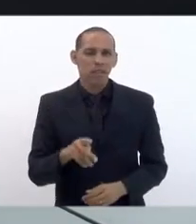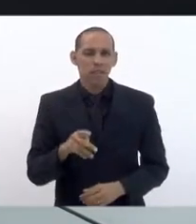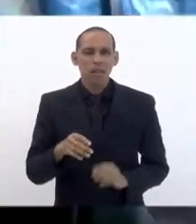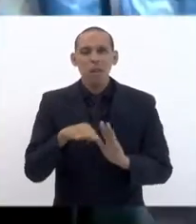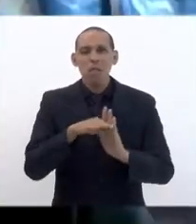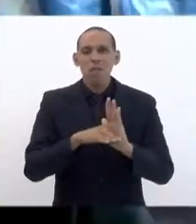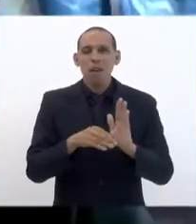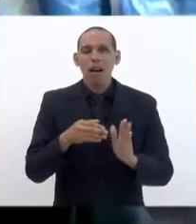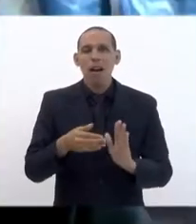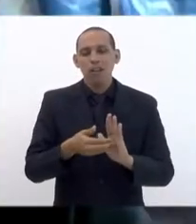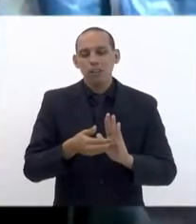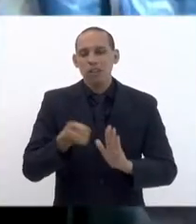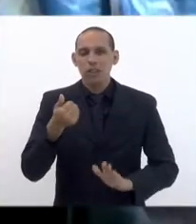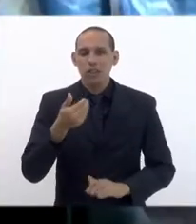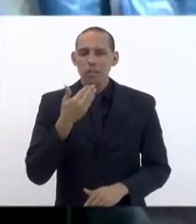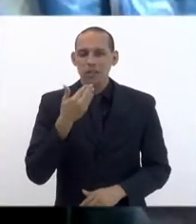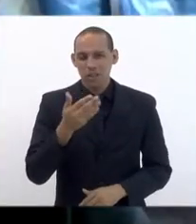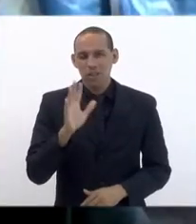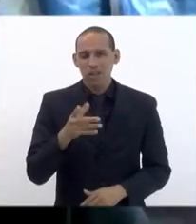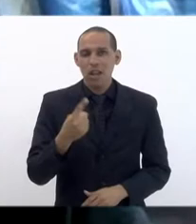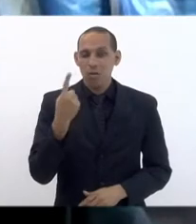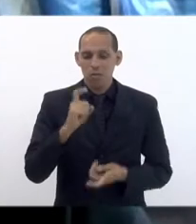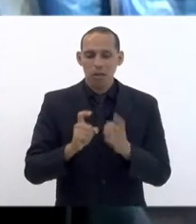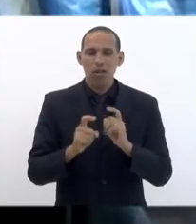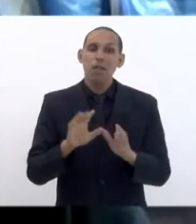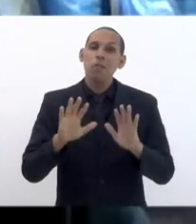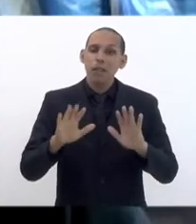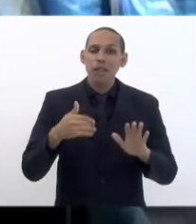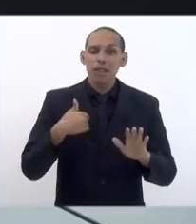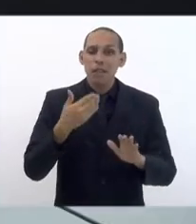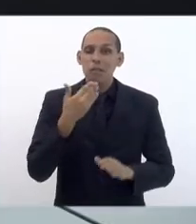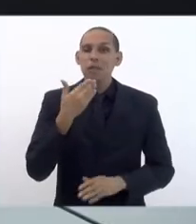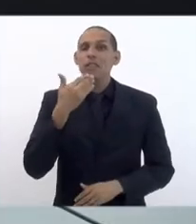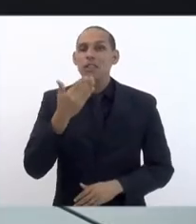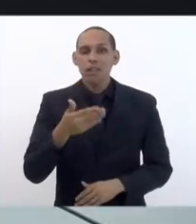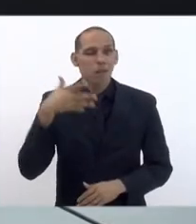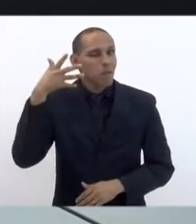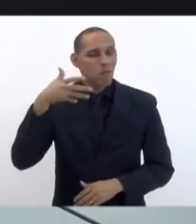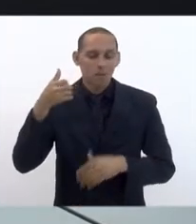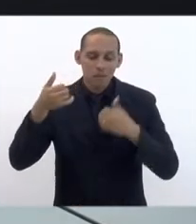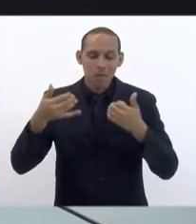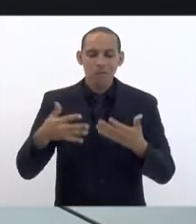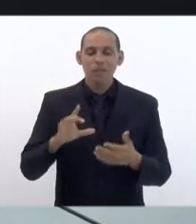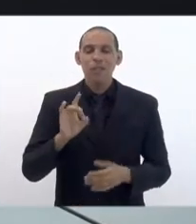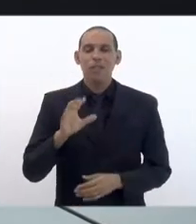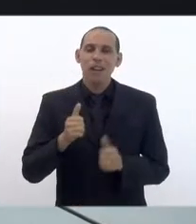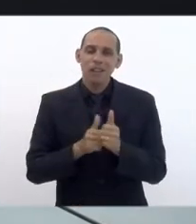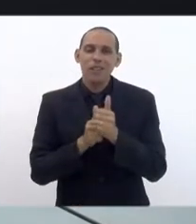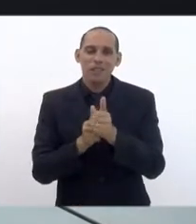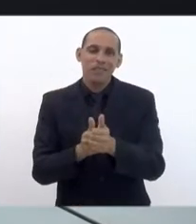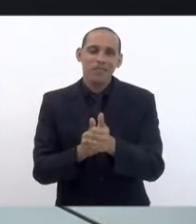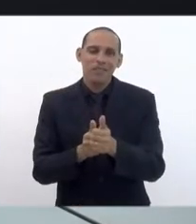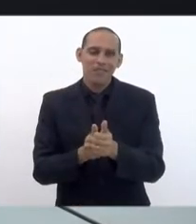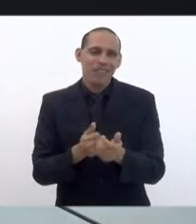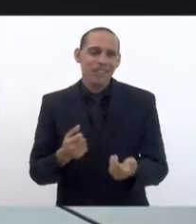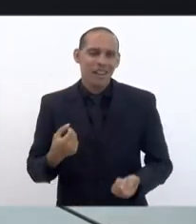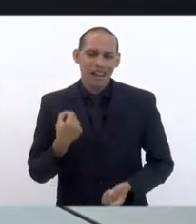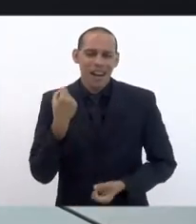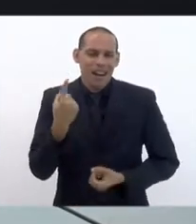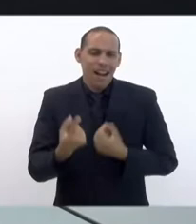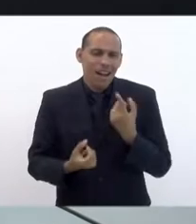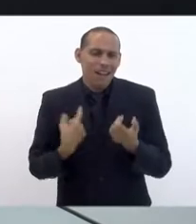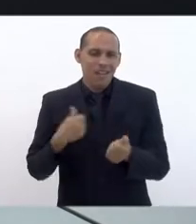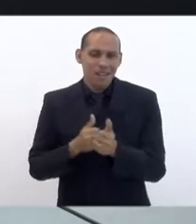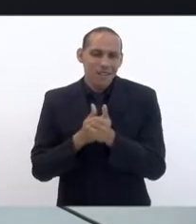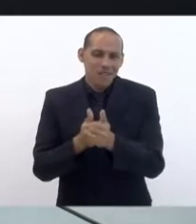de pauta por uma sessão. Sim, mas é como eu tinha pedido a palavra, estou dizendo que eu ia acompanhar. Tá bom, o que é raro, eu acompanhar o